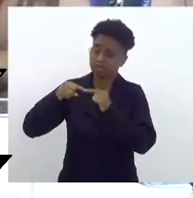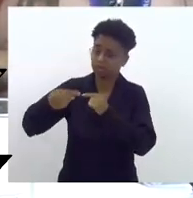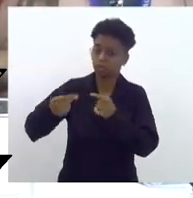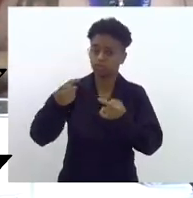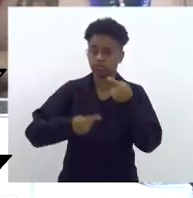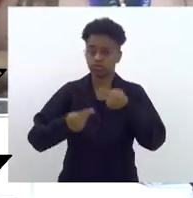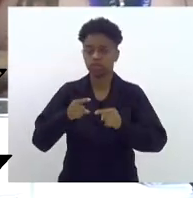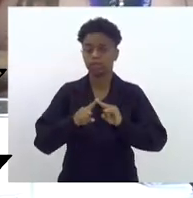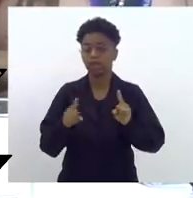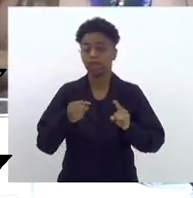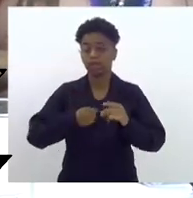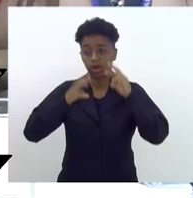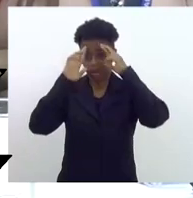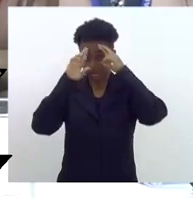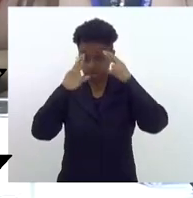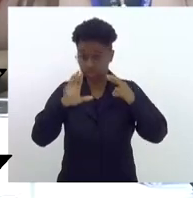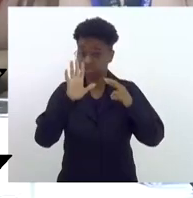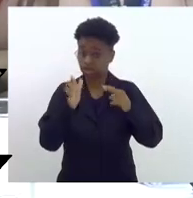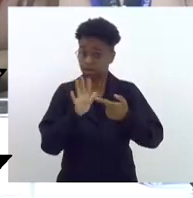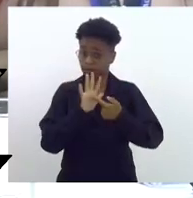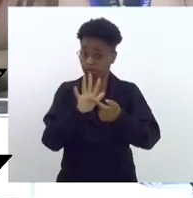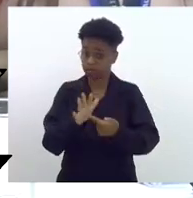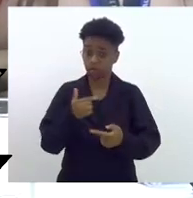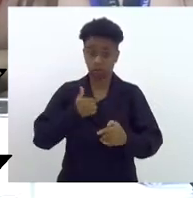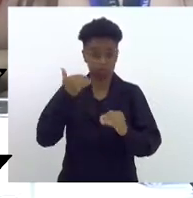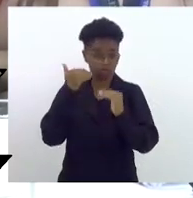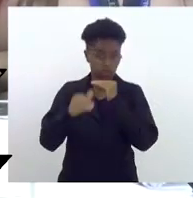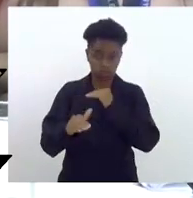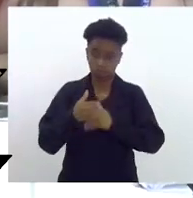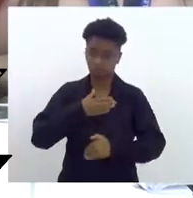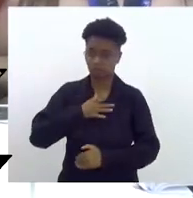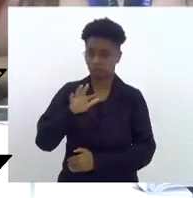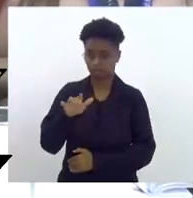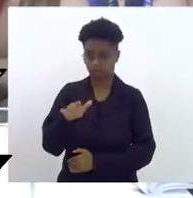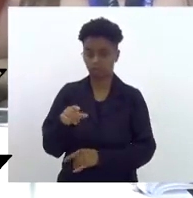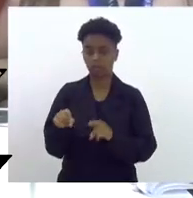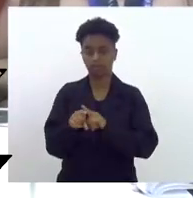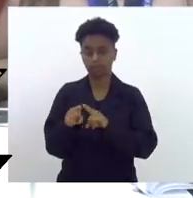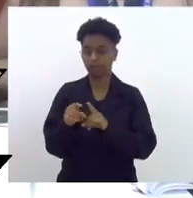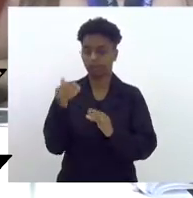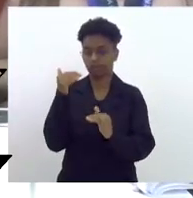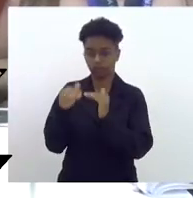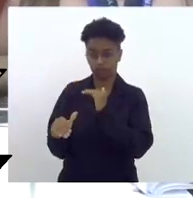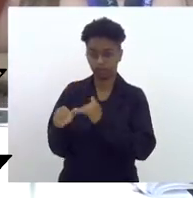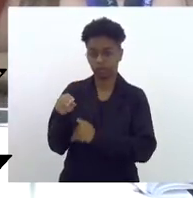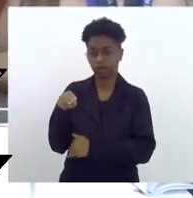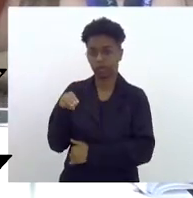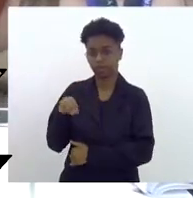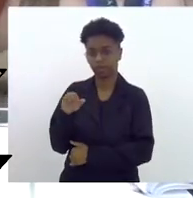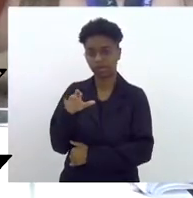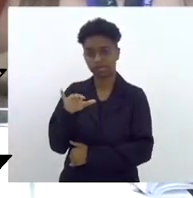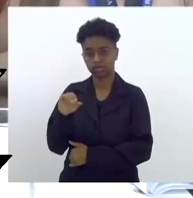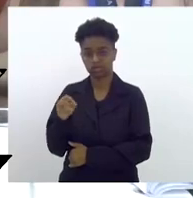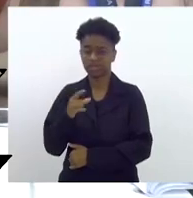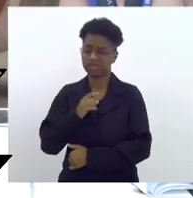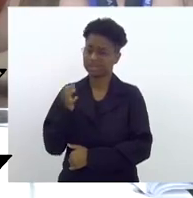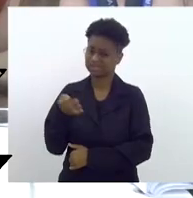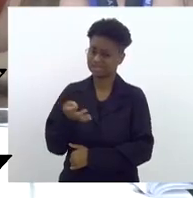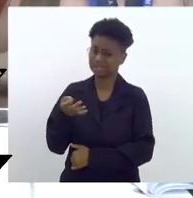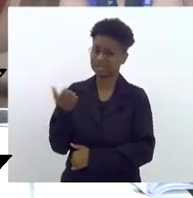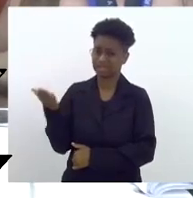mas só para respeitosamente já divergir do então presidente da ccj Márcio Pacheco tenho certeza que ele vai